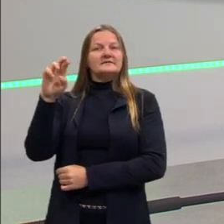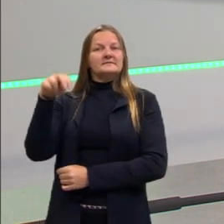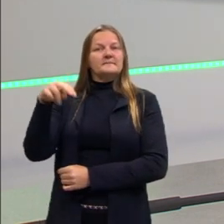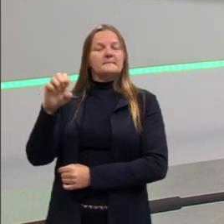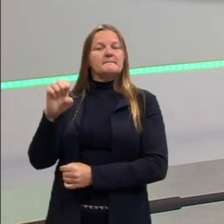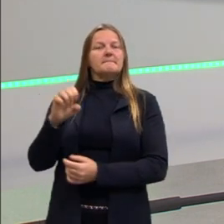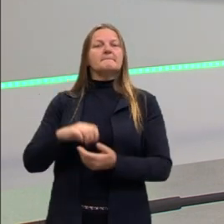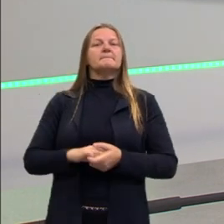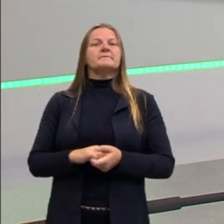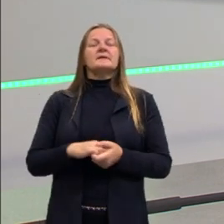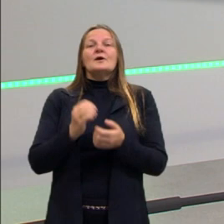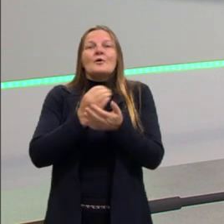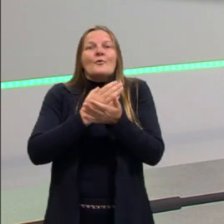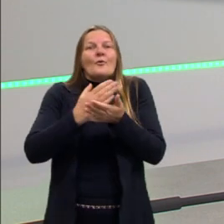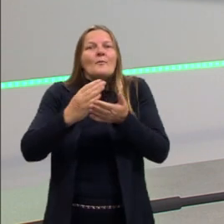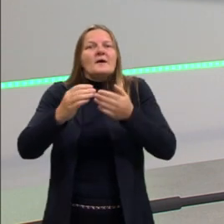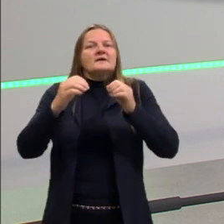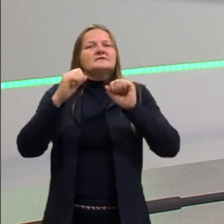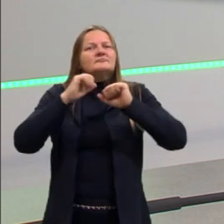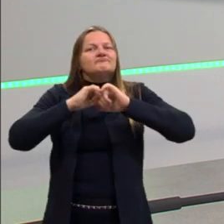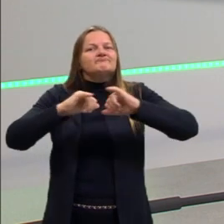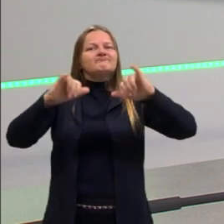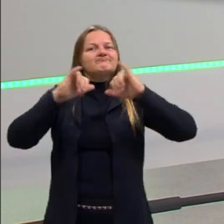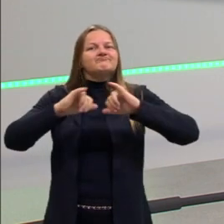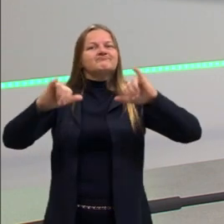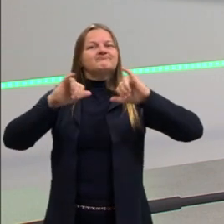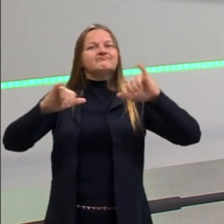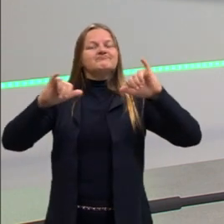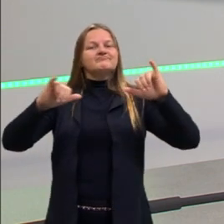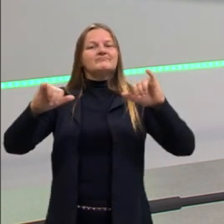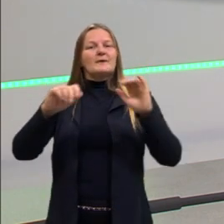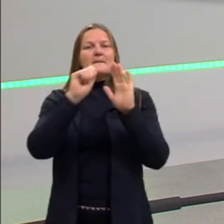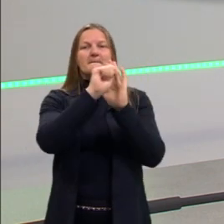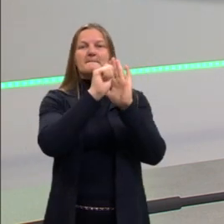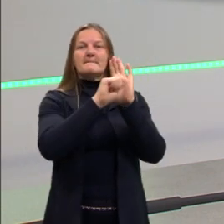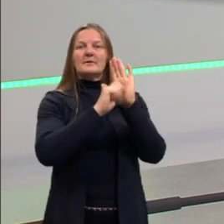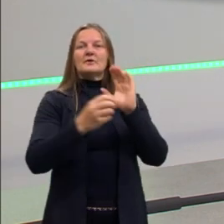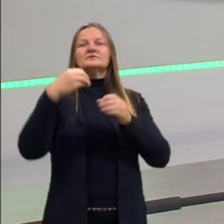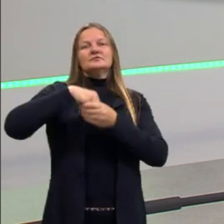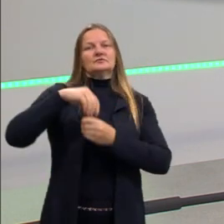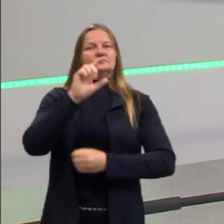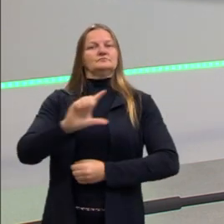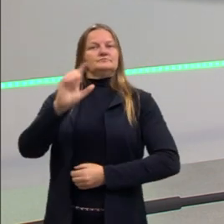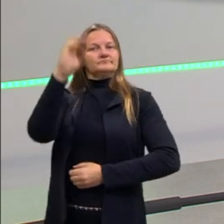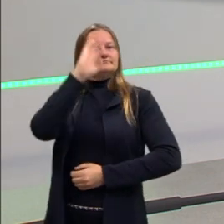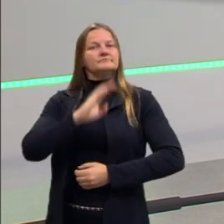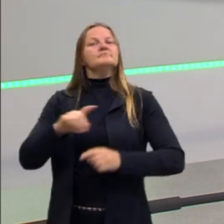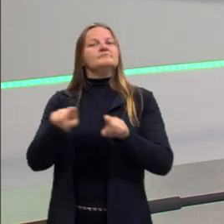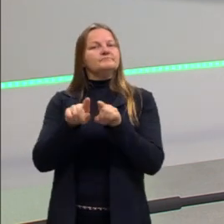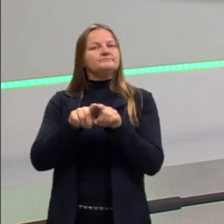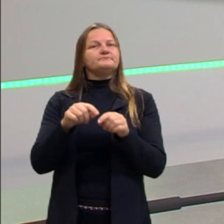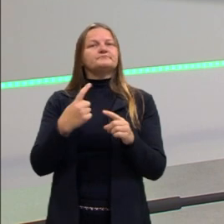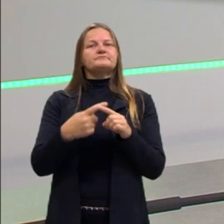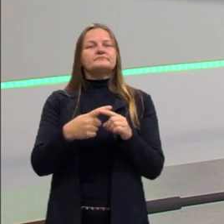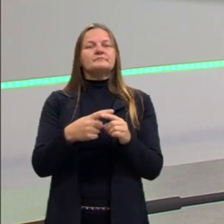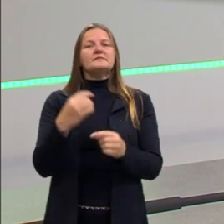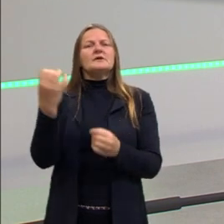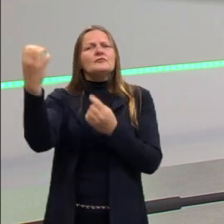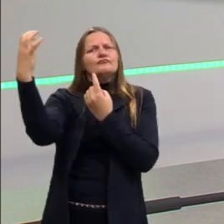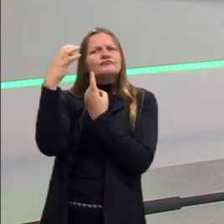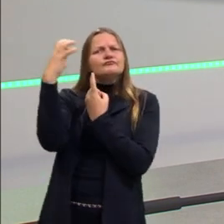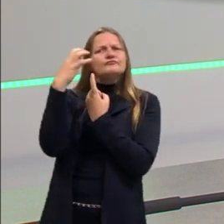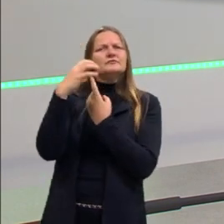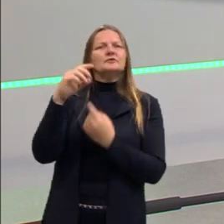começa né a publicação das obras né da prosa dentro da literatura brasileira também muito